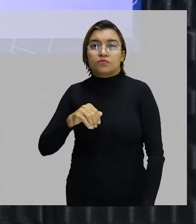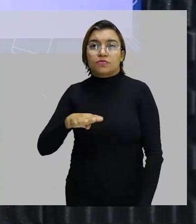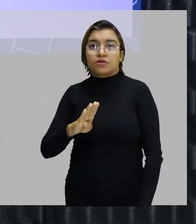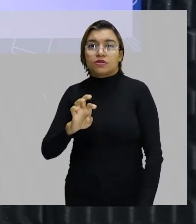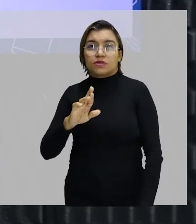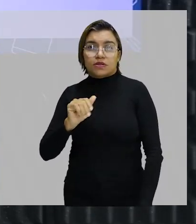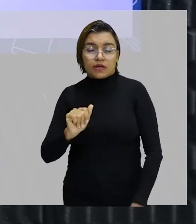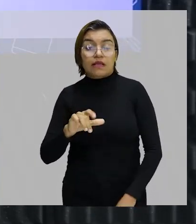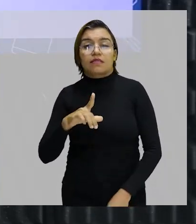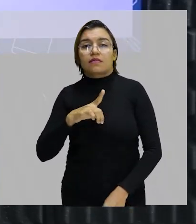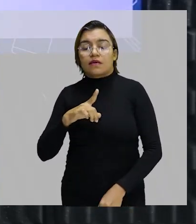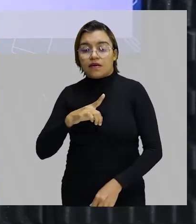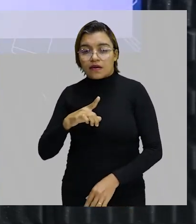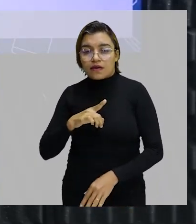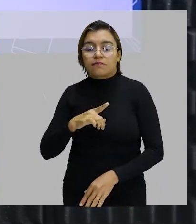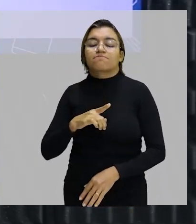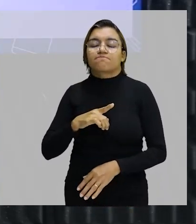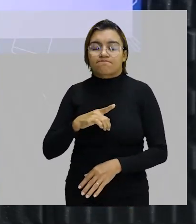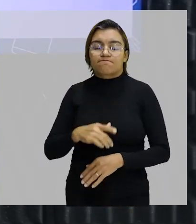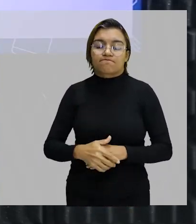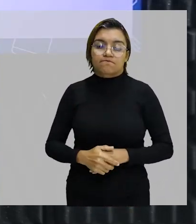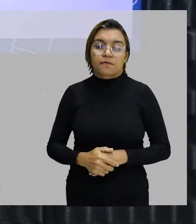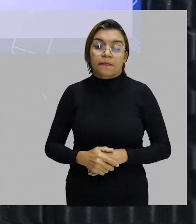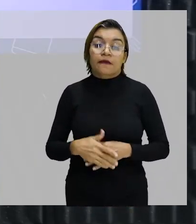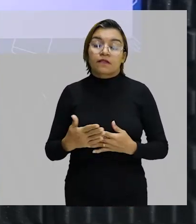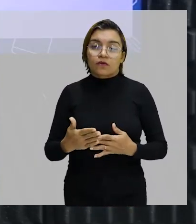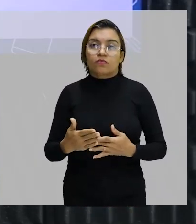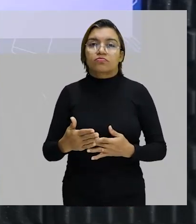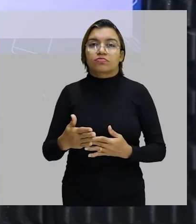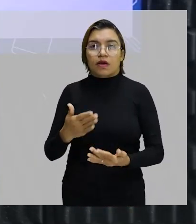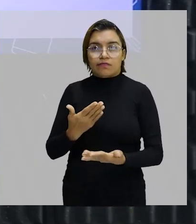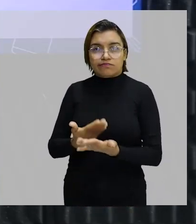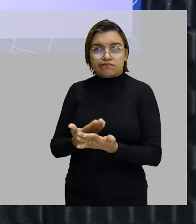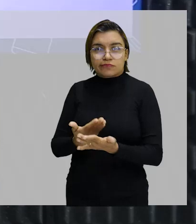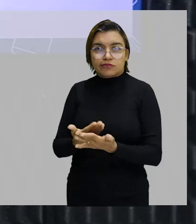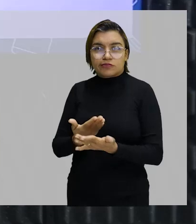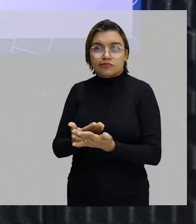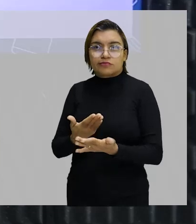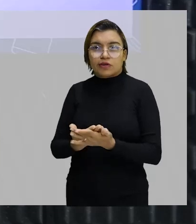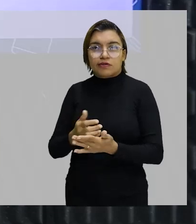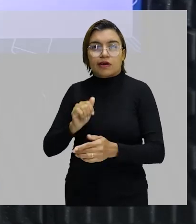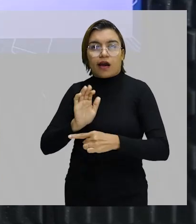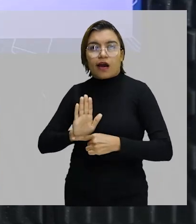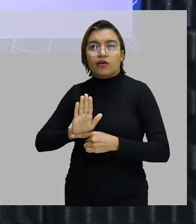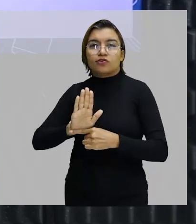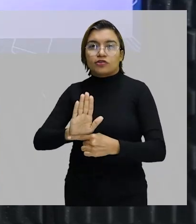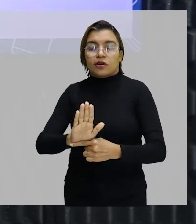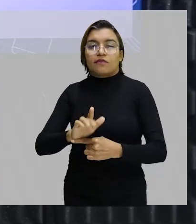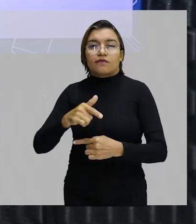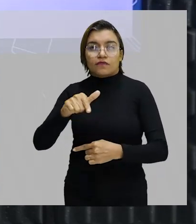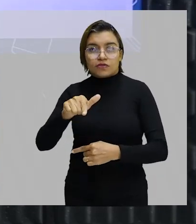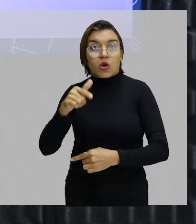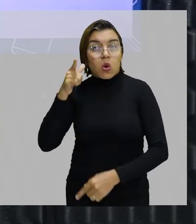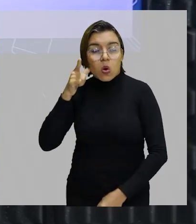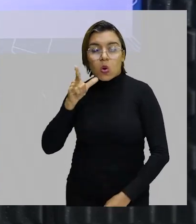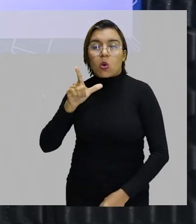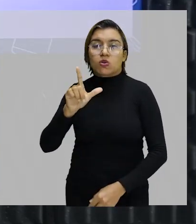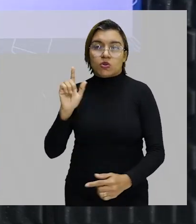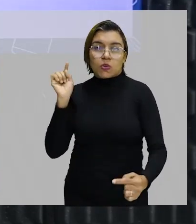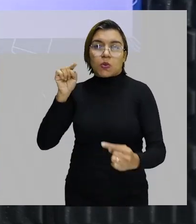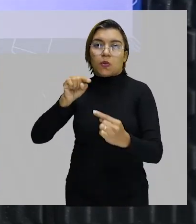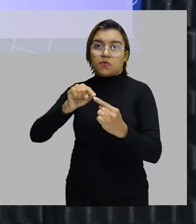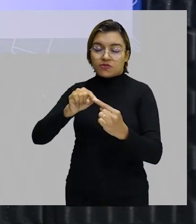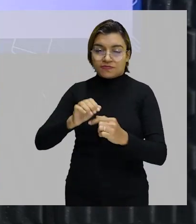assuntos aí para te ajudar a dar aquele up nos teus estudos e, é claro, alcançar os teus objetivos, que essa é a nossa missão. Então,